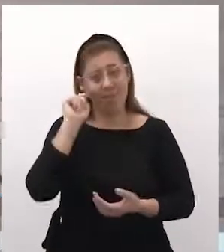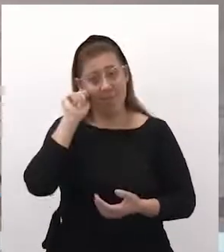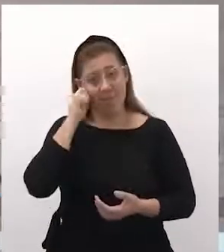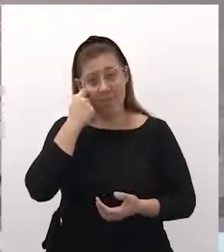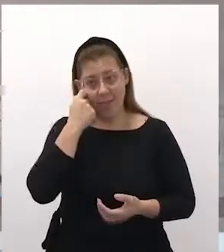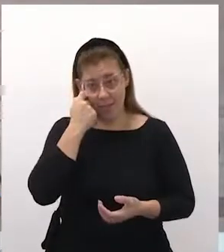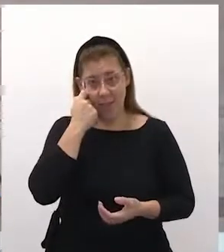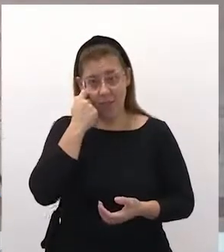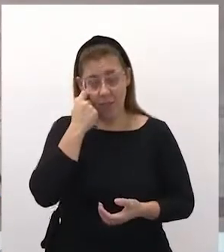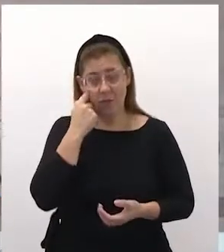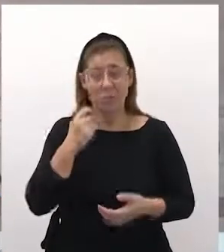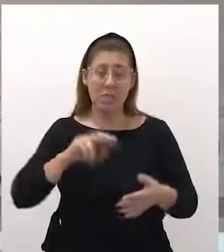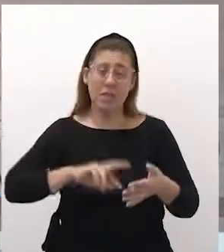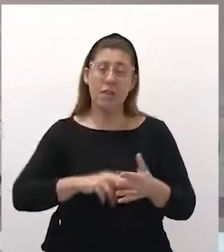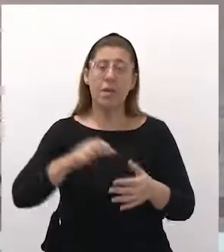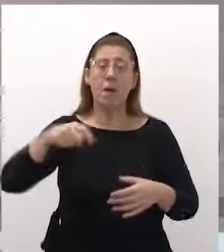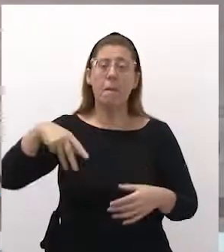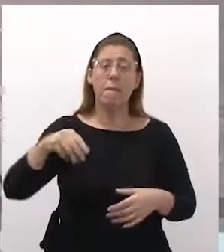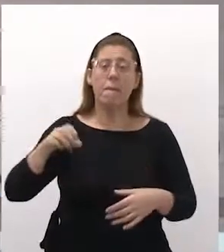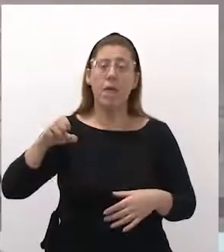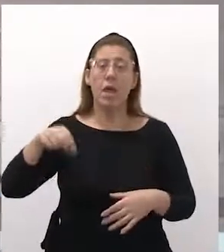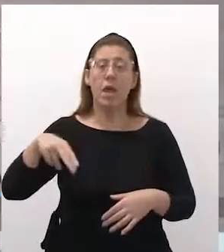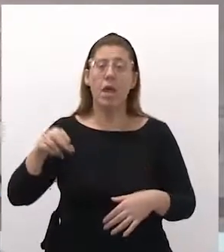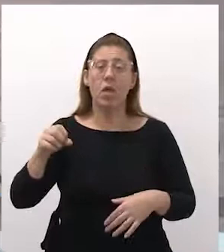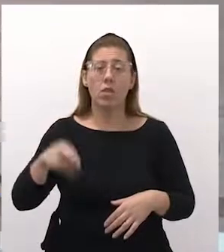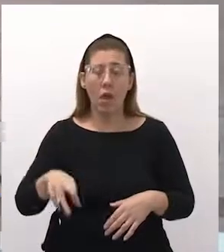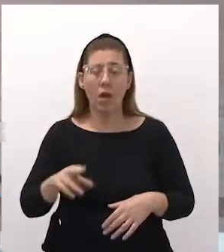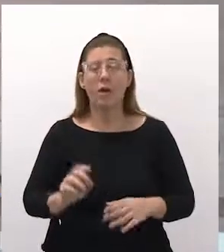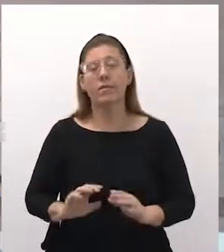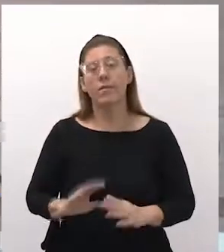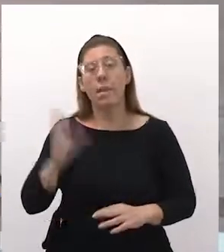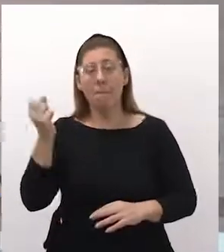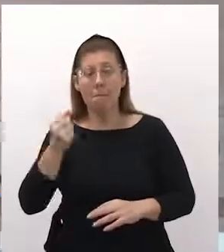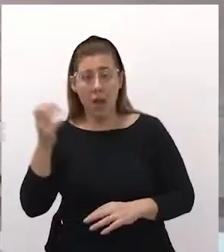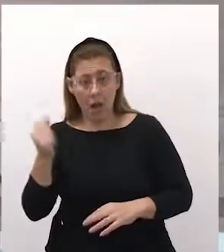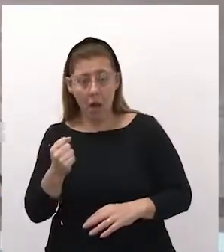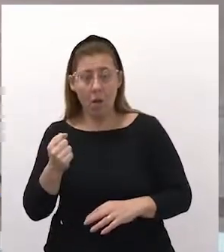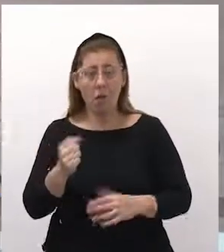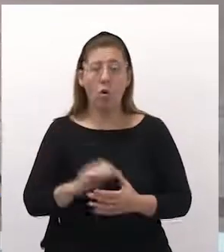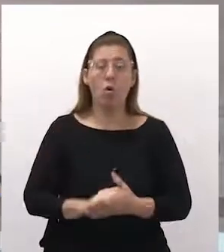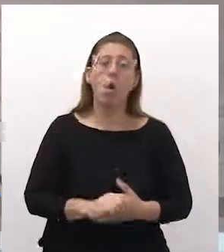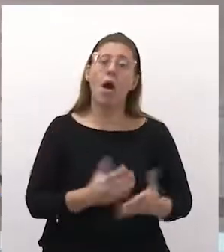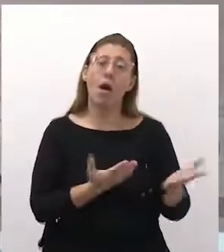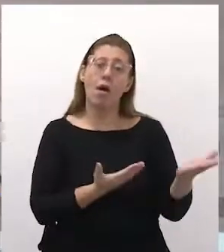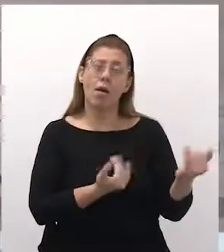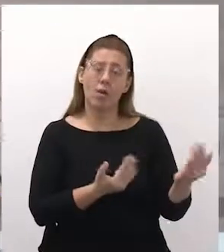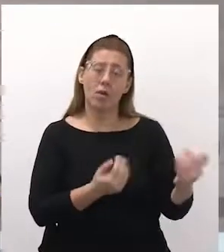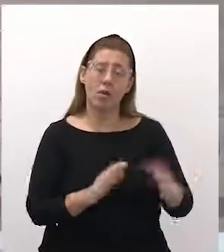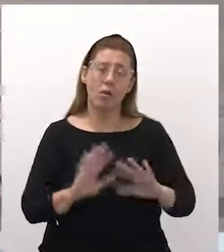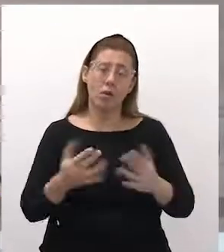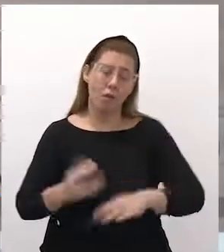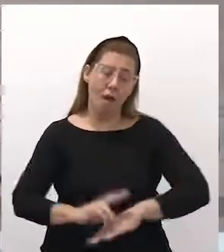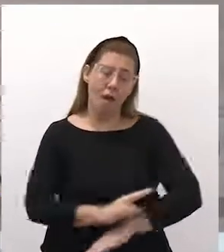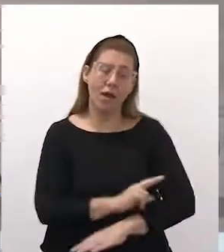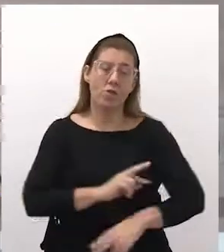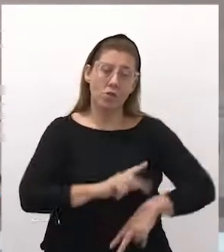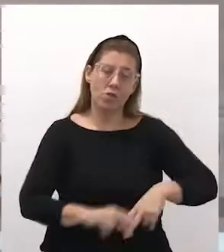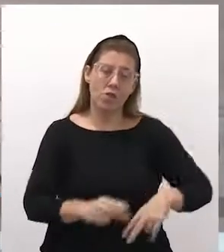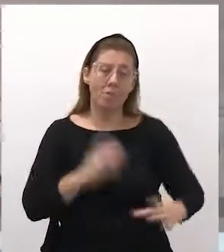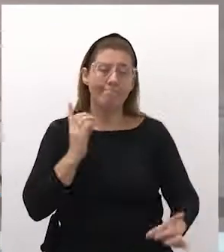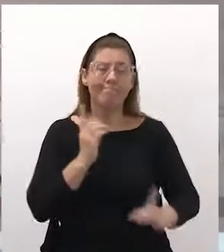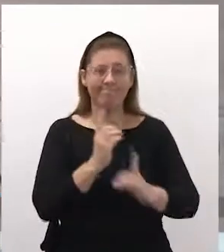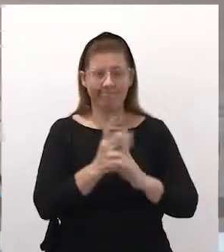brancos em adolescentes durante as sentenças das medidas socioeducativas pelos juizados, quando raça e gênero se